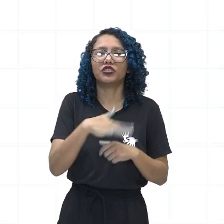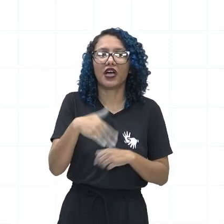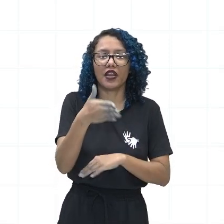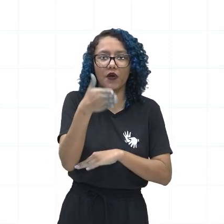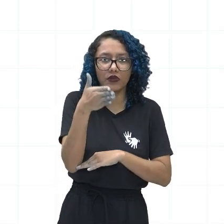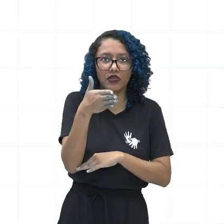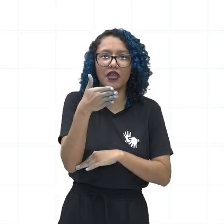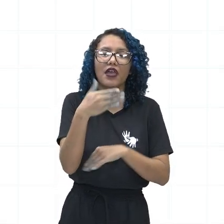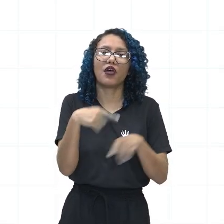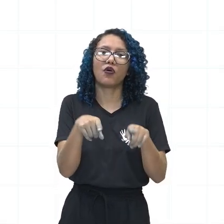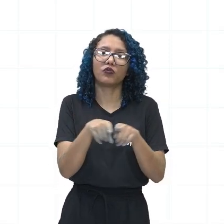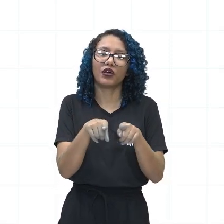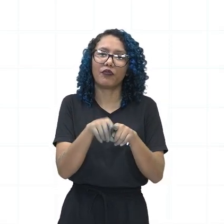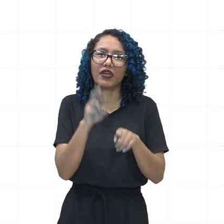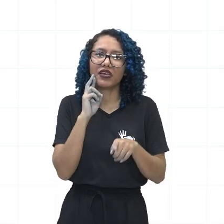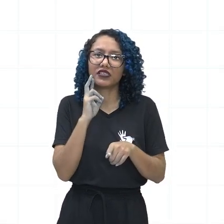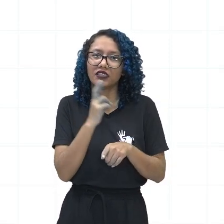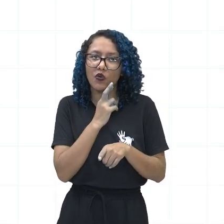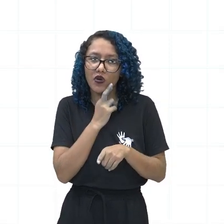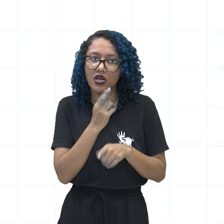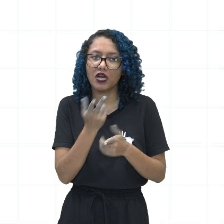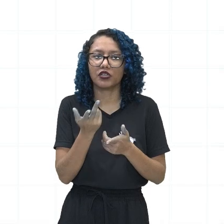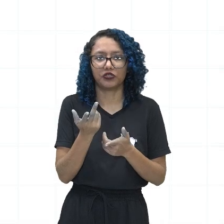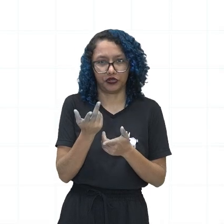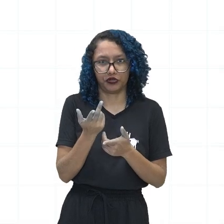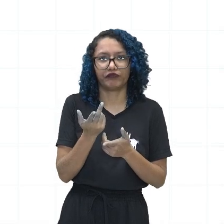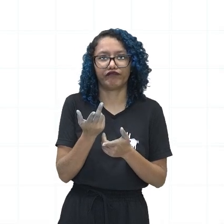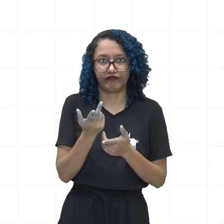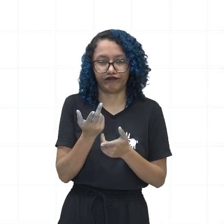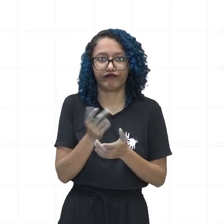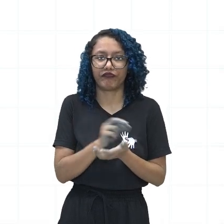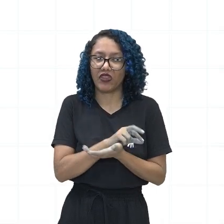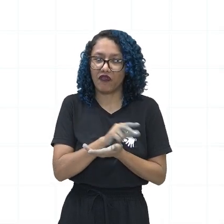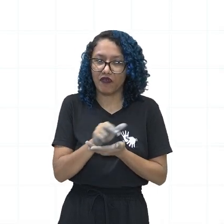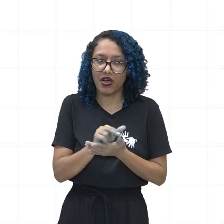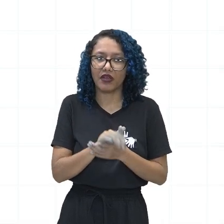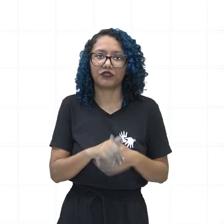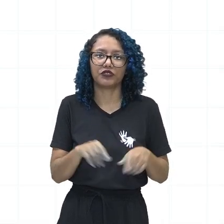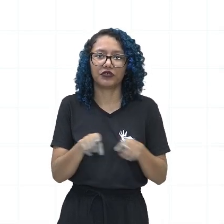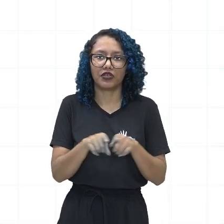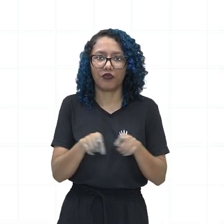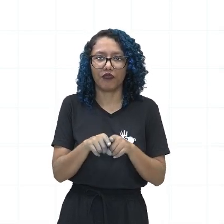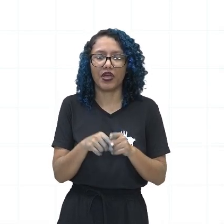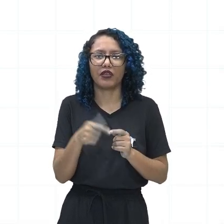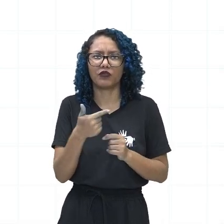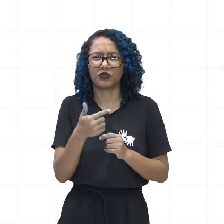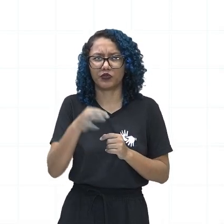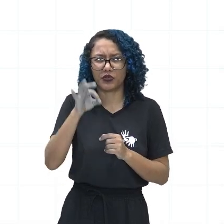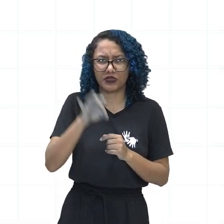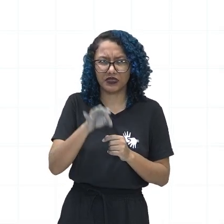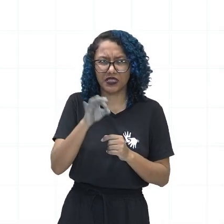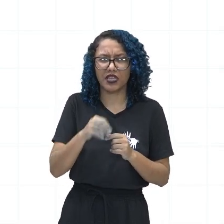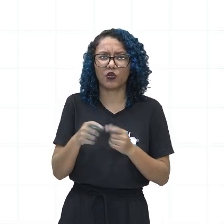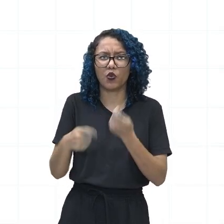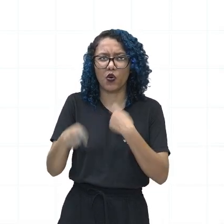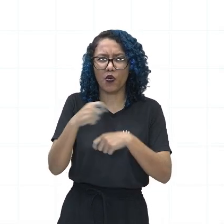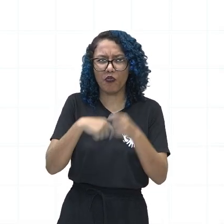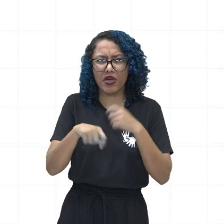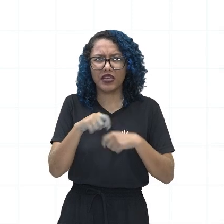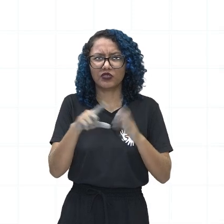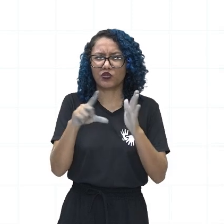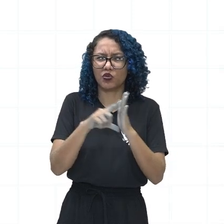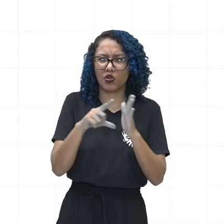e restaurantes. 12% do comércio varejista, como açougueiros e